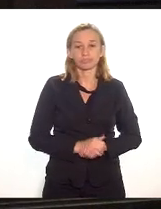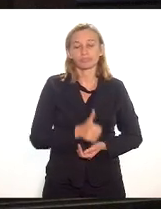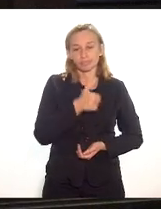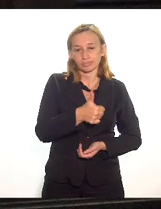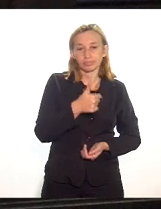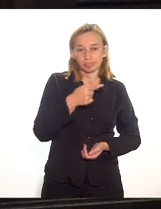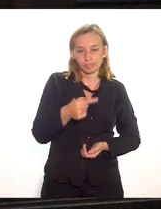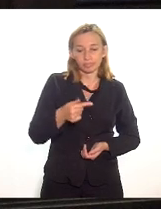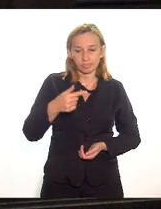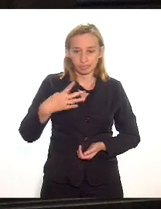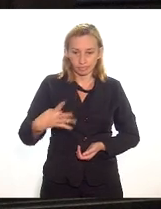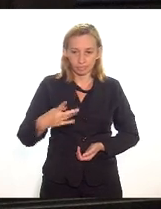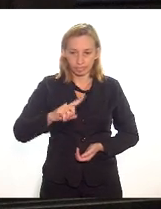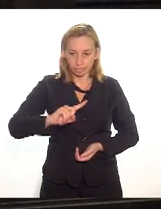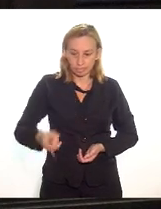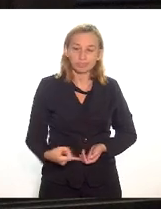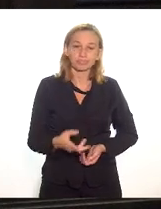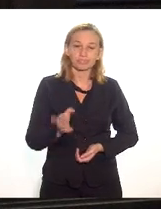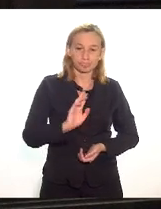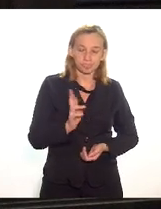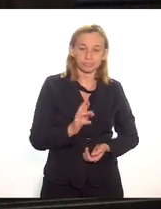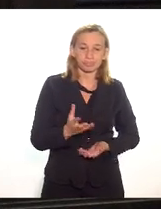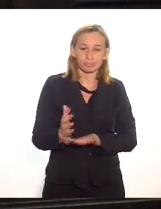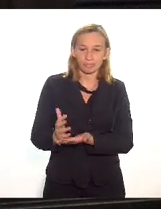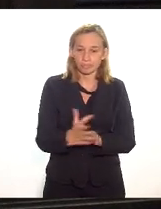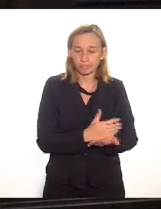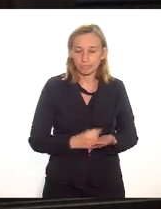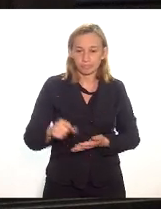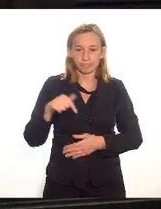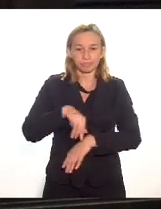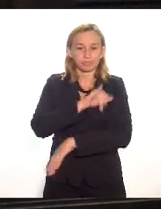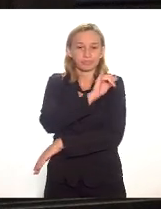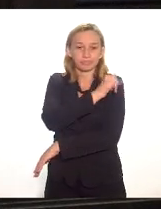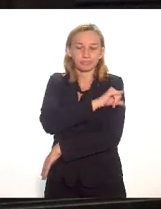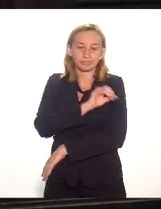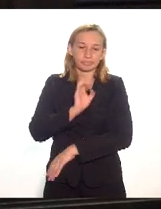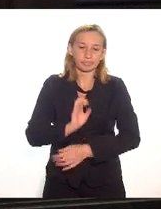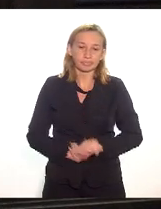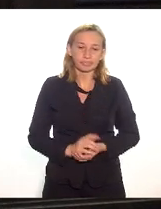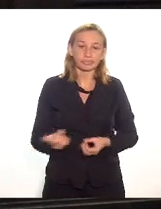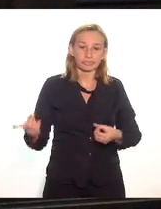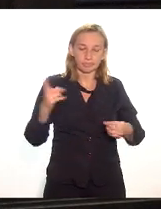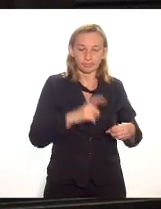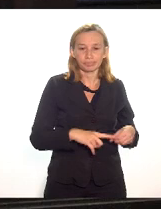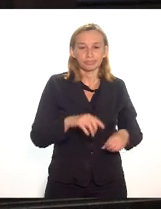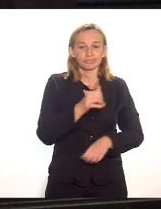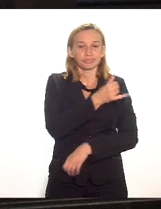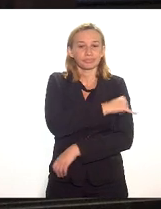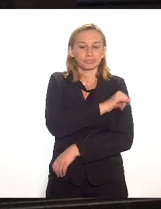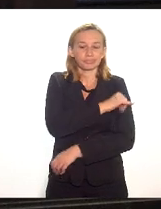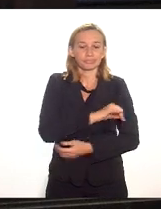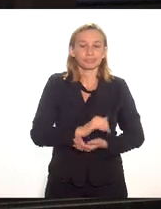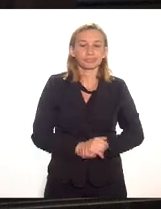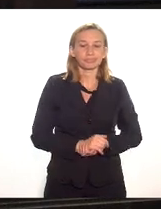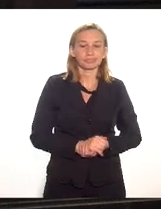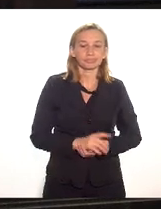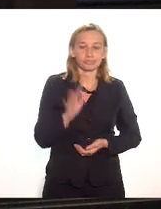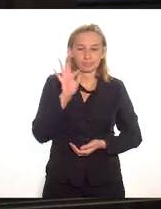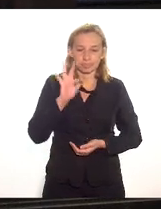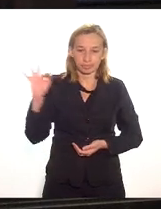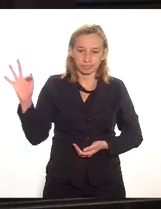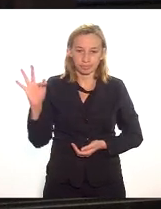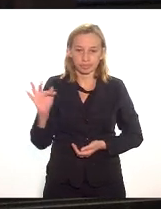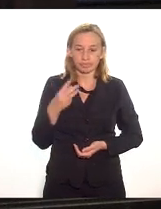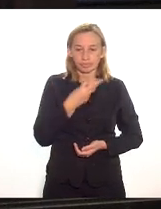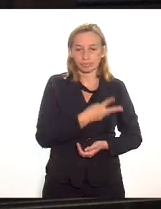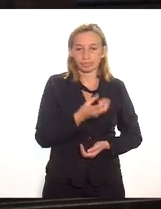174 bilhões de reais foram arrecadados no Rio de Janeiro. Voltaram para o Rio de Janeiro, como transferências federais,